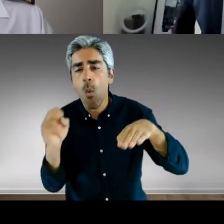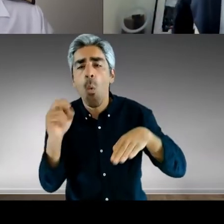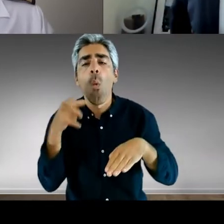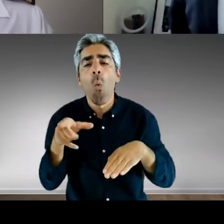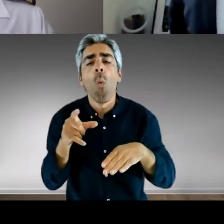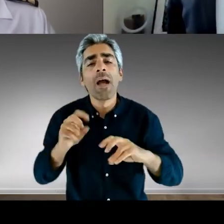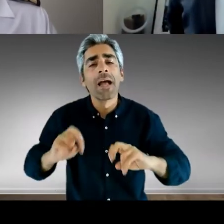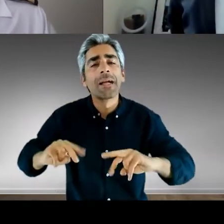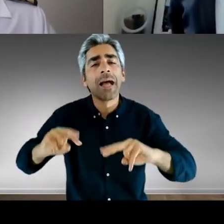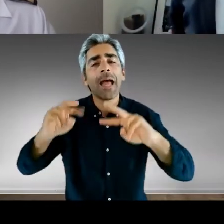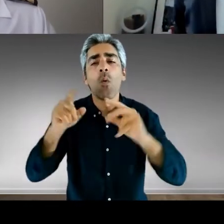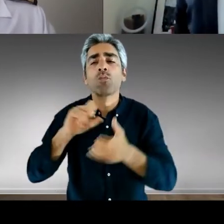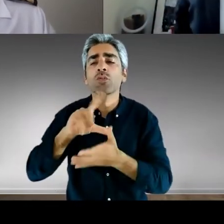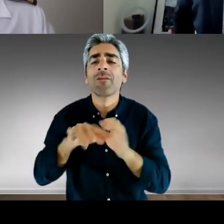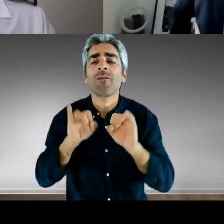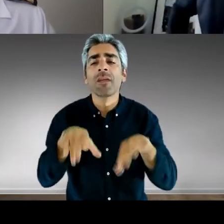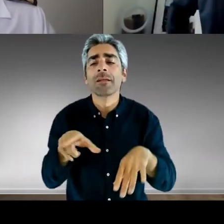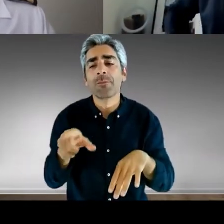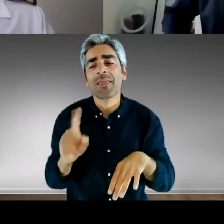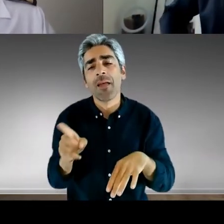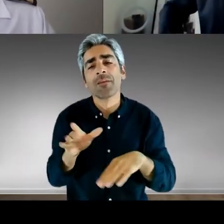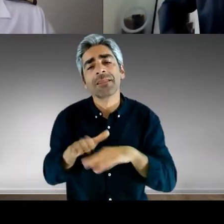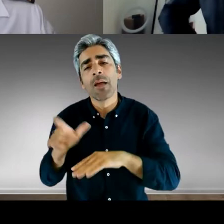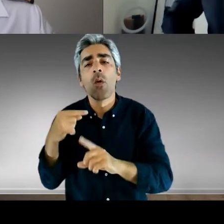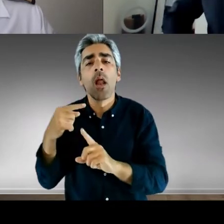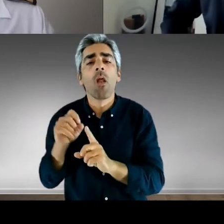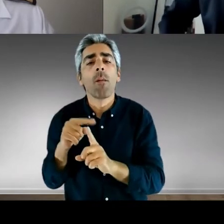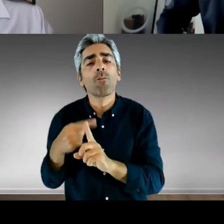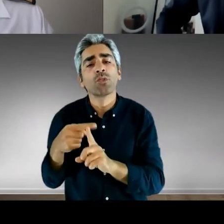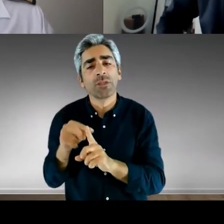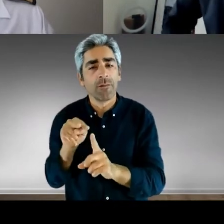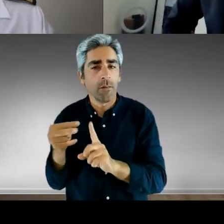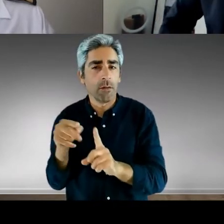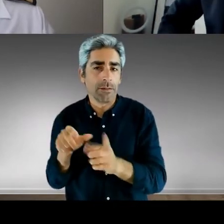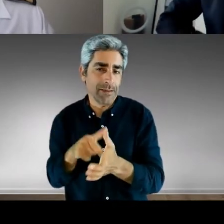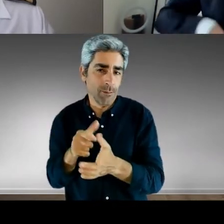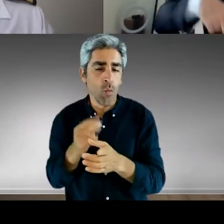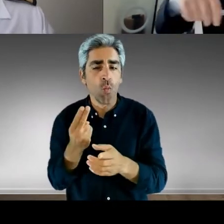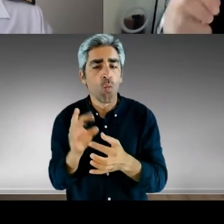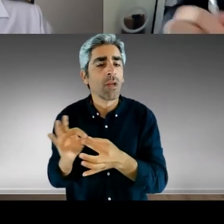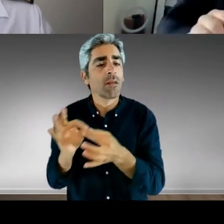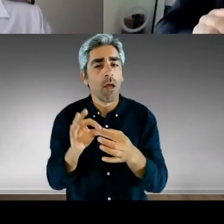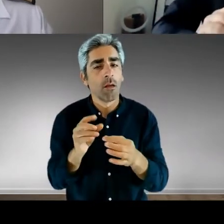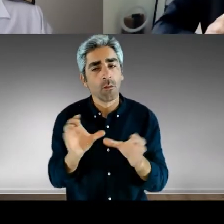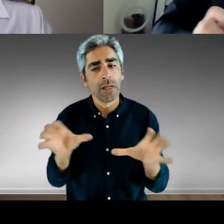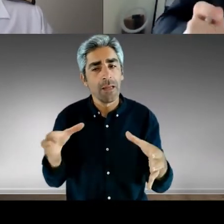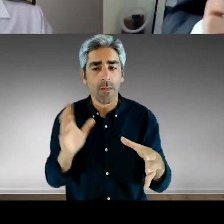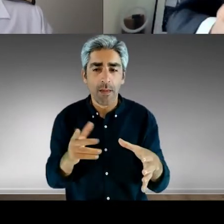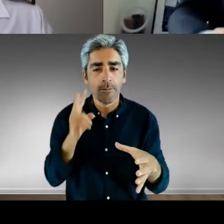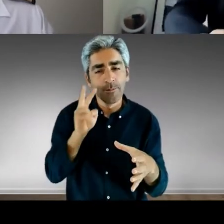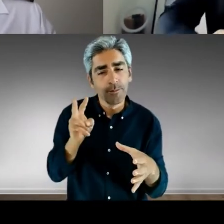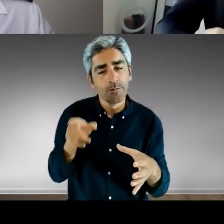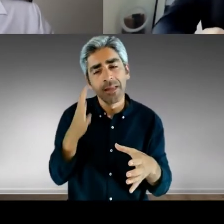projeto terminou, deve ter também uma saída positiva, e a unidade deve ajudar as pessoas a saírem para outros projetos